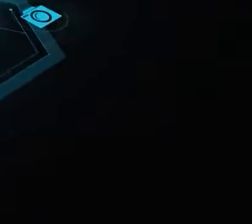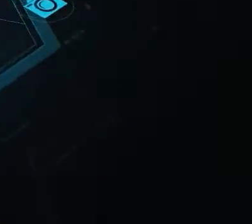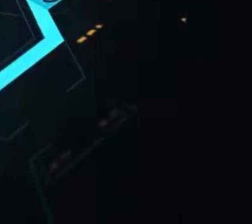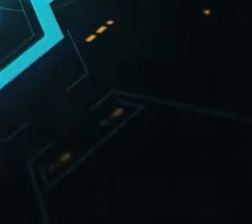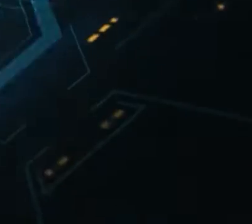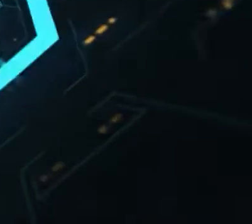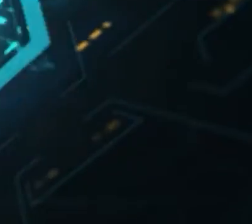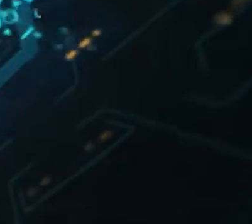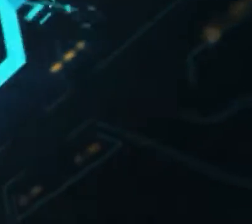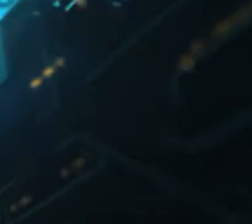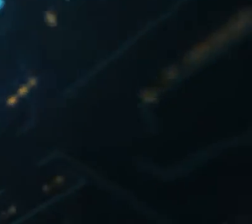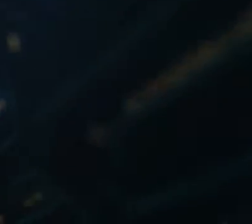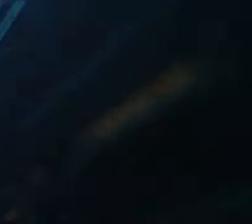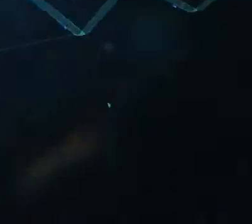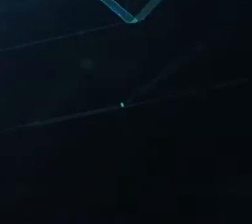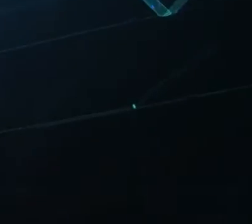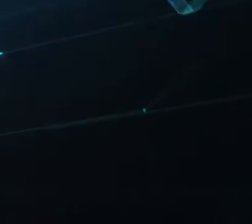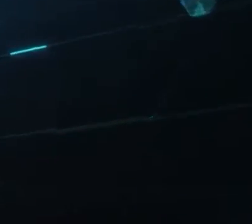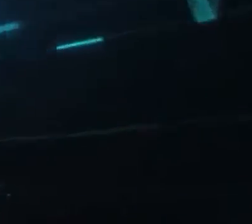E aí